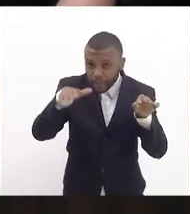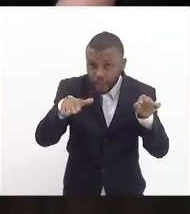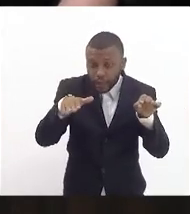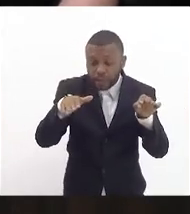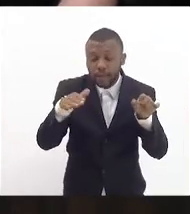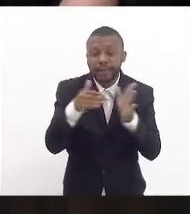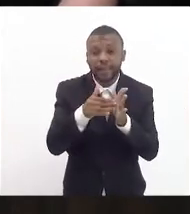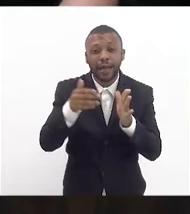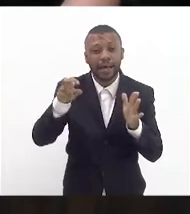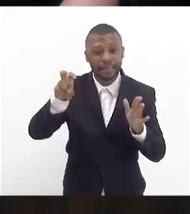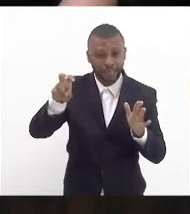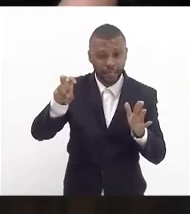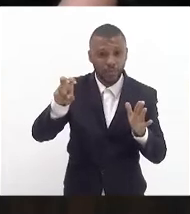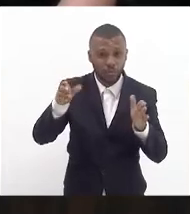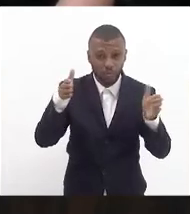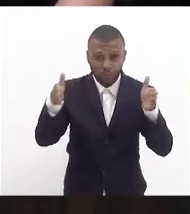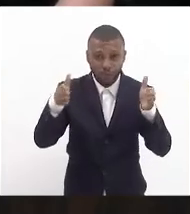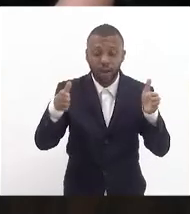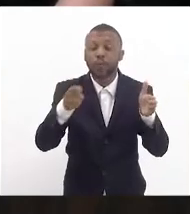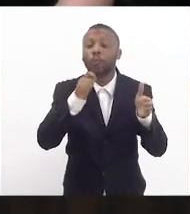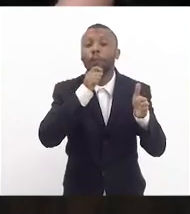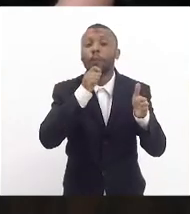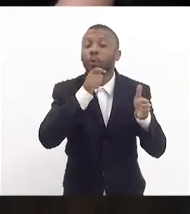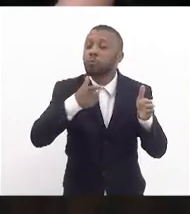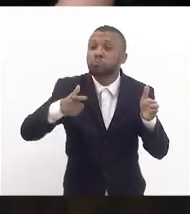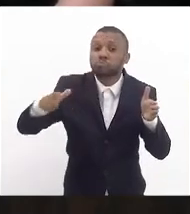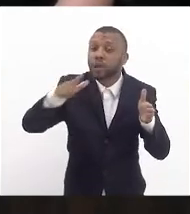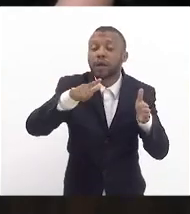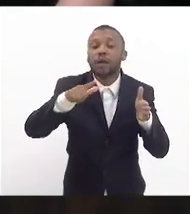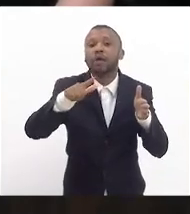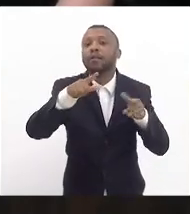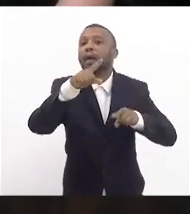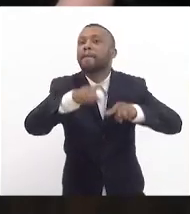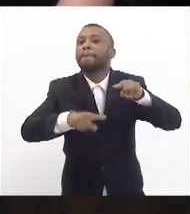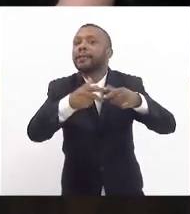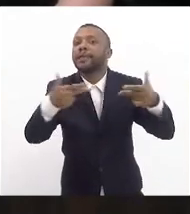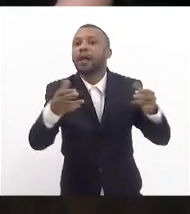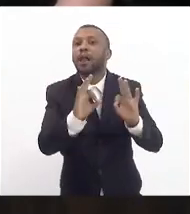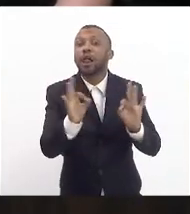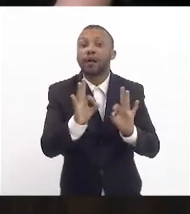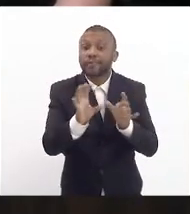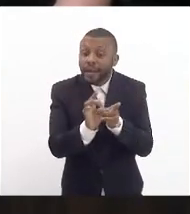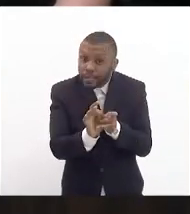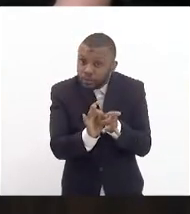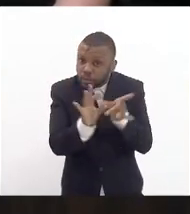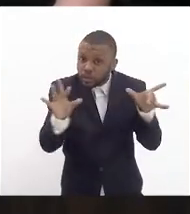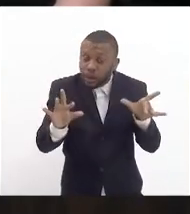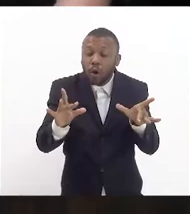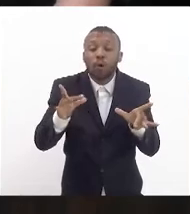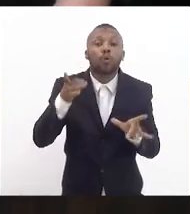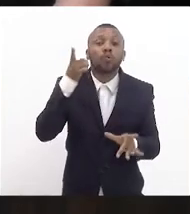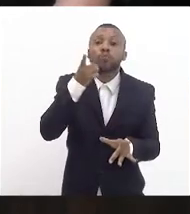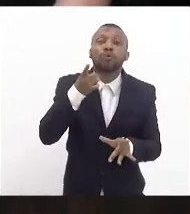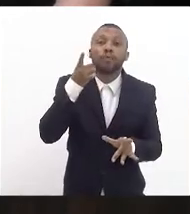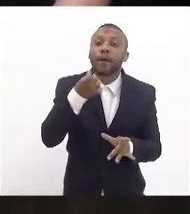ficar sem transportar carga, vai ficar à disposição dos parlamentares. Qual é o problema que tem acontecido? Muitas